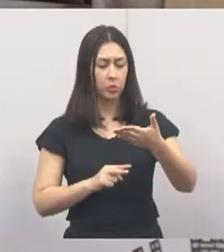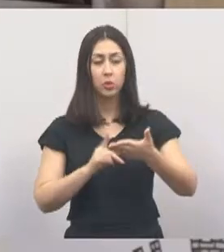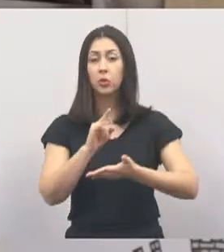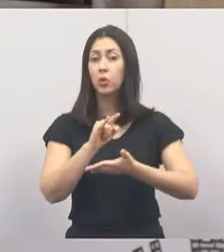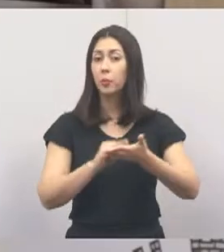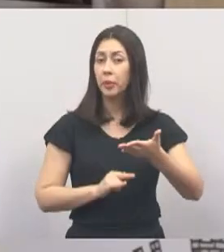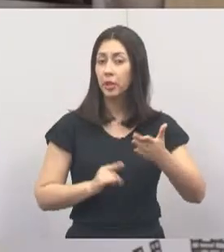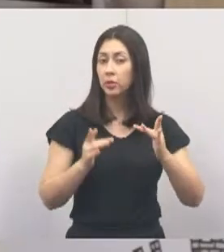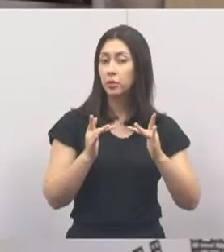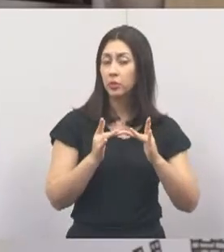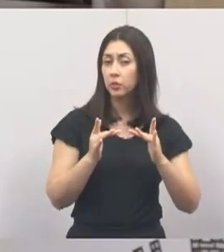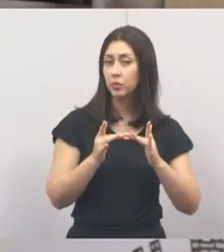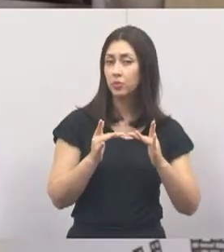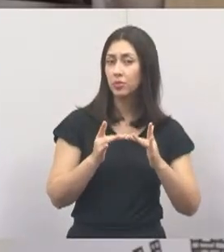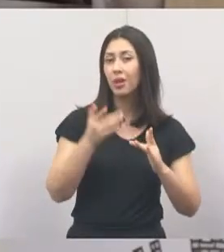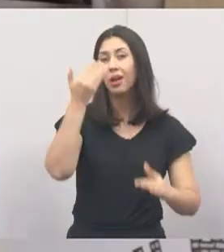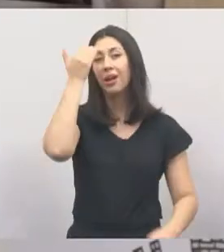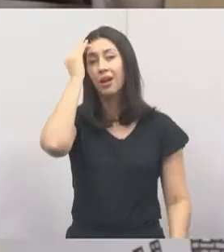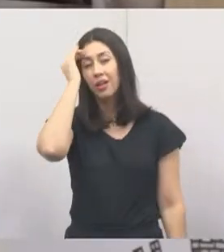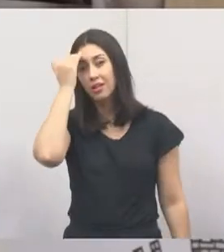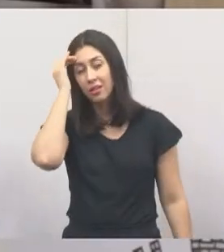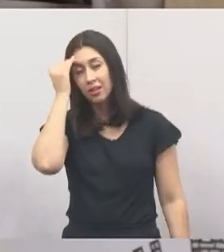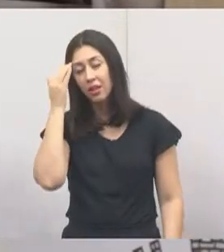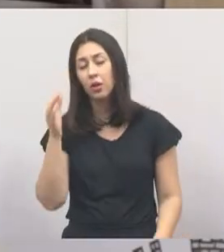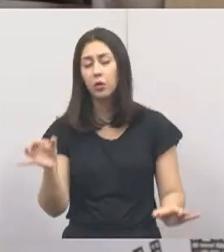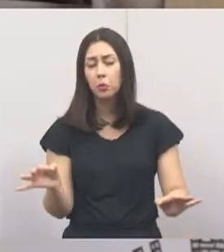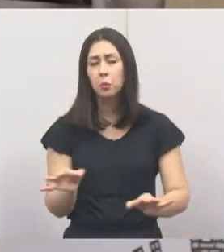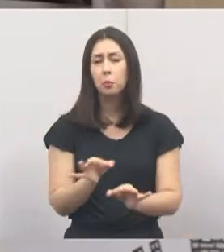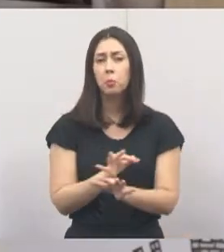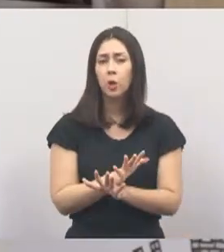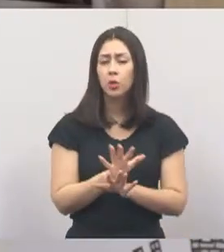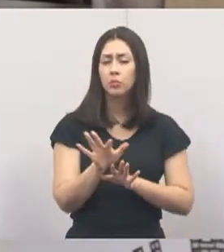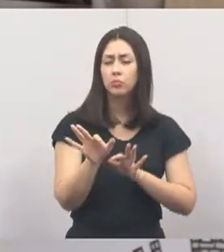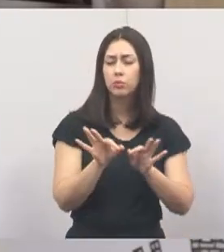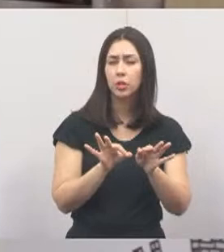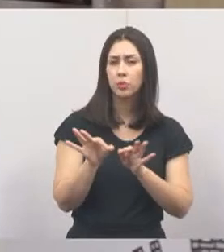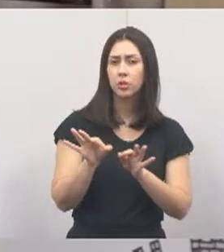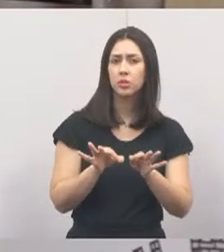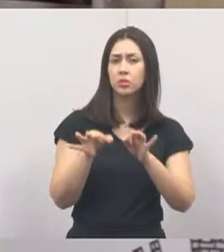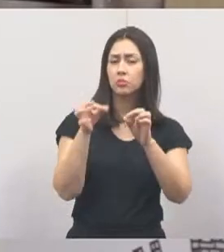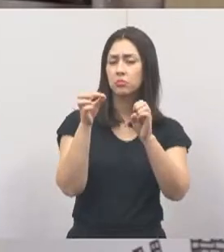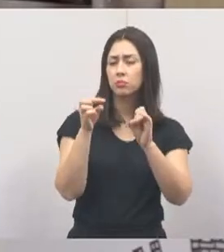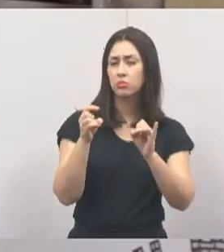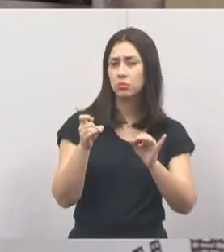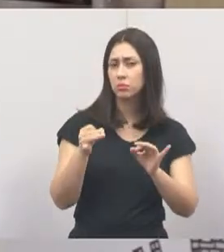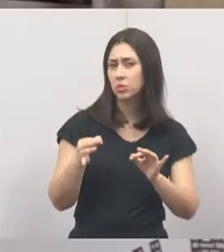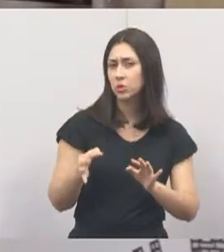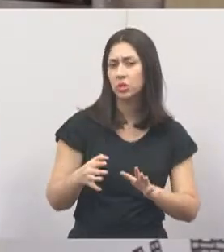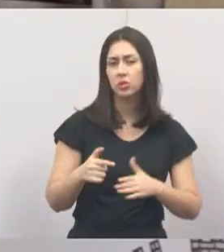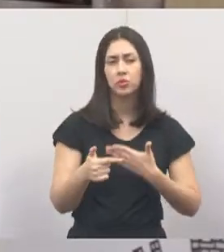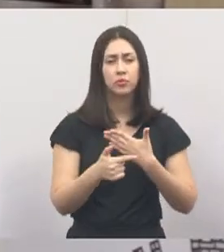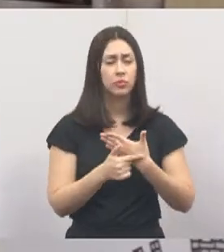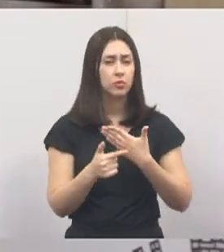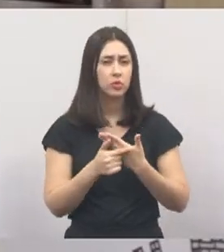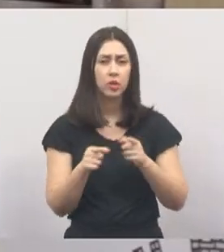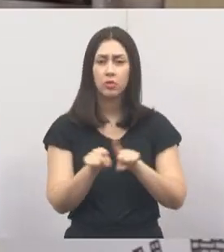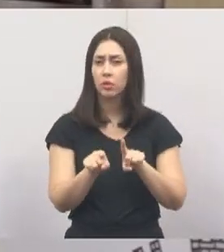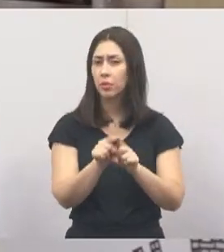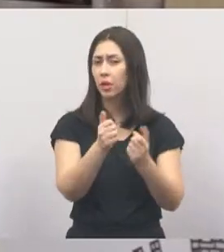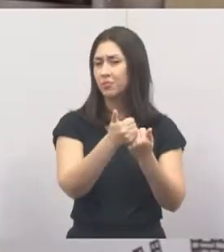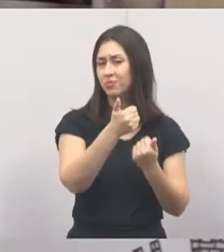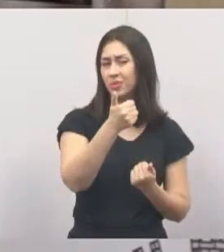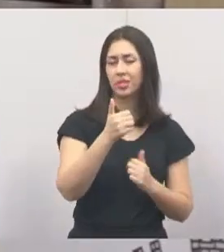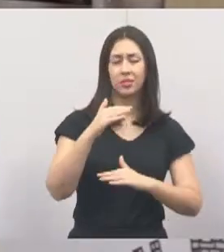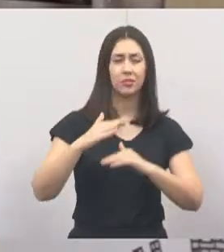Acesso concluiu a elaboração do descritivo das funções, subfunções e atividades